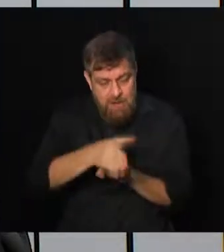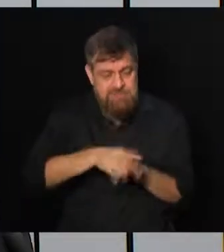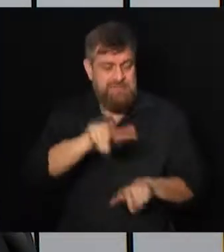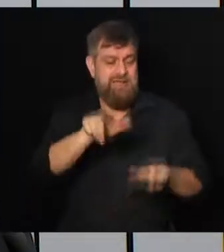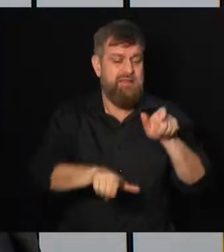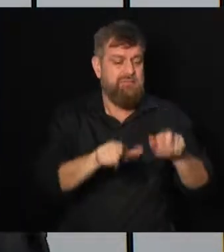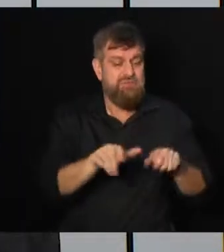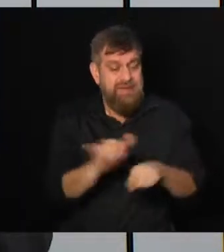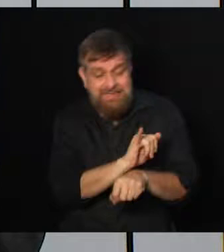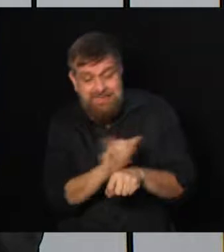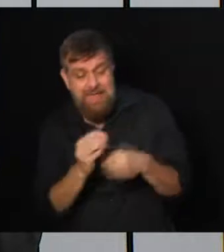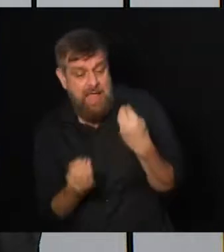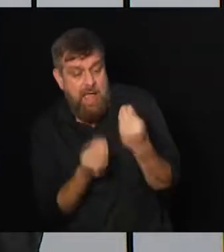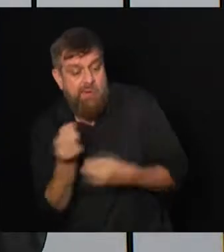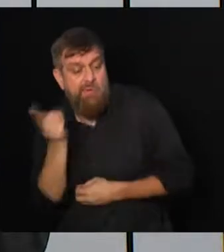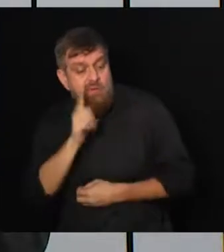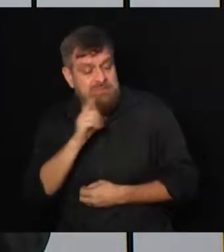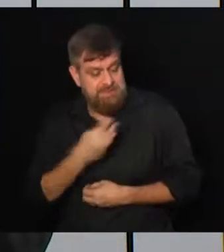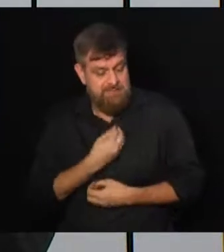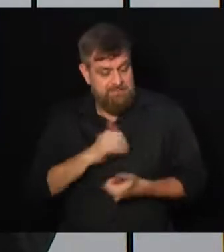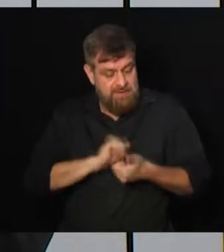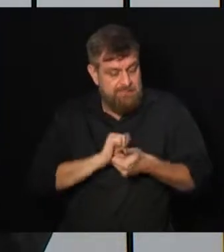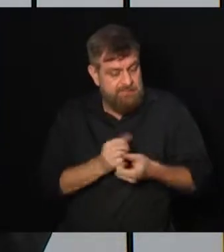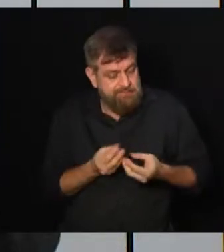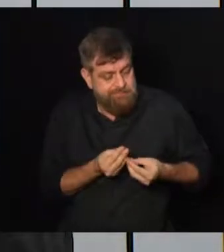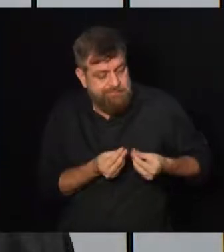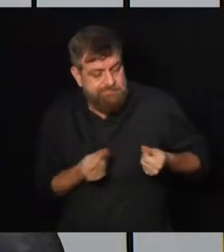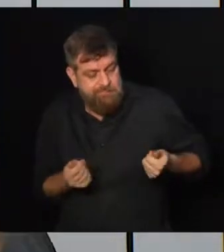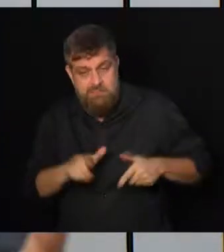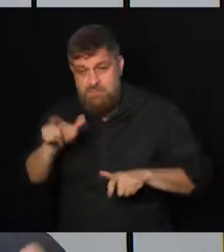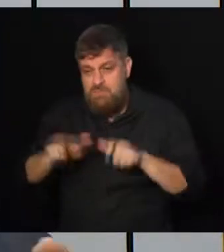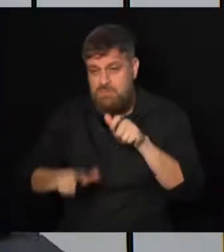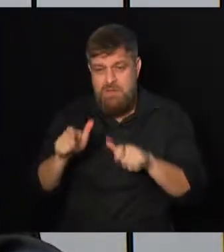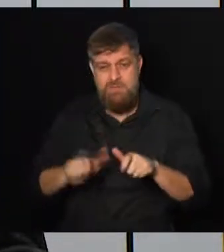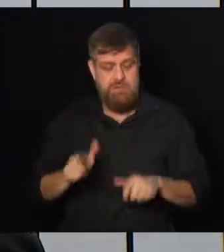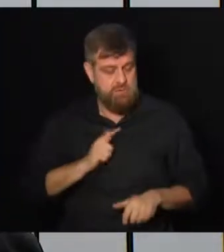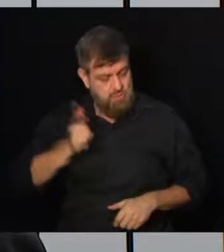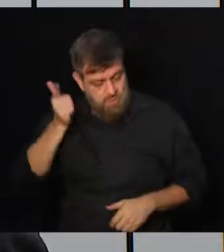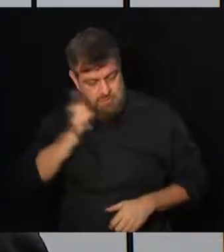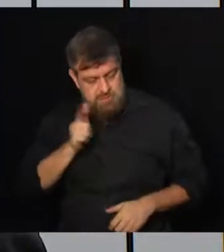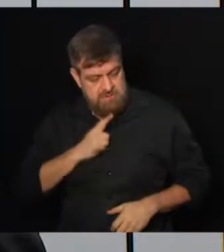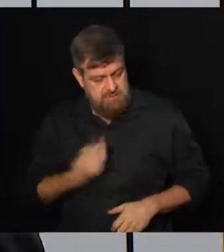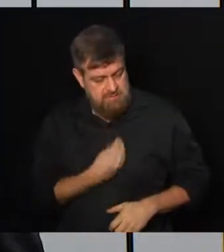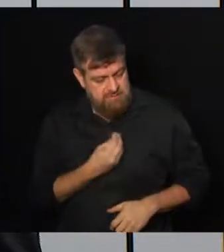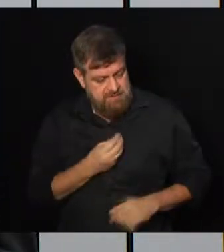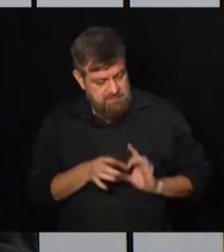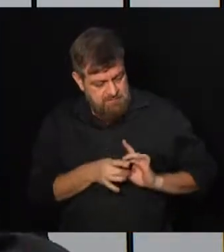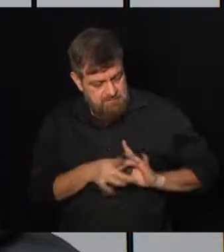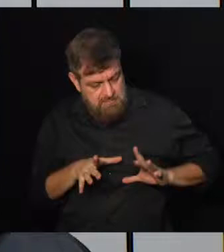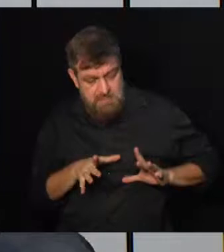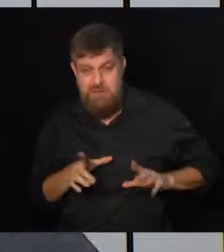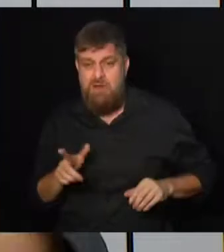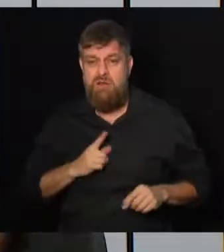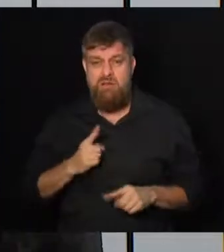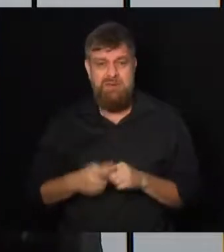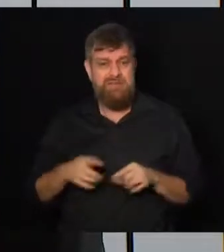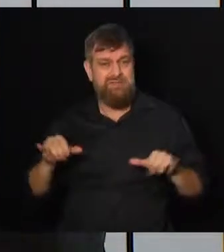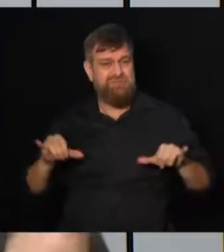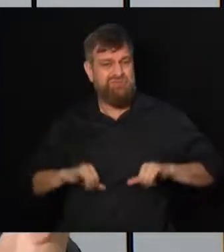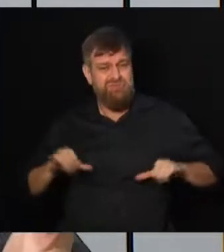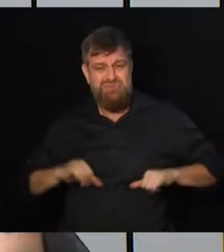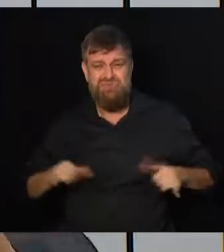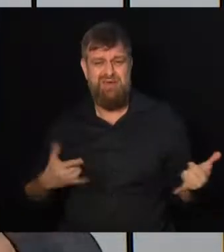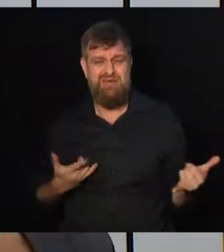não digo mais qualidade de vida, que as pessoas fiquem mais à vontade. porque sofrem com